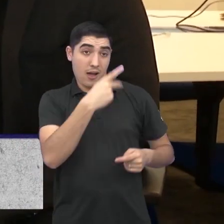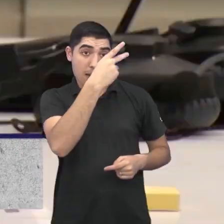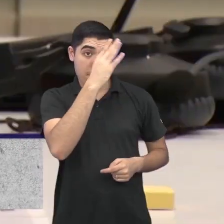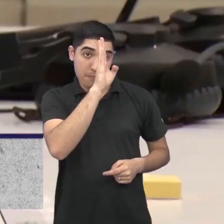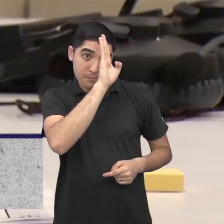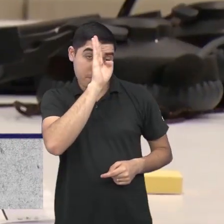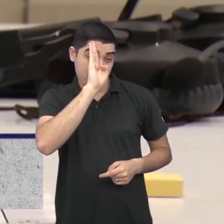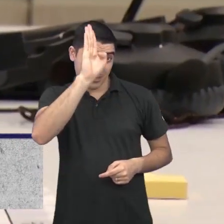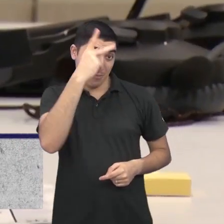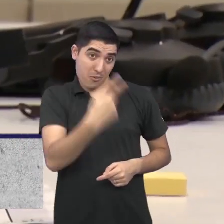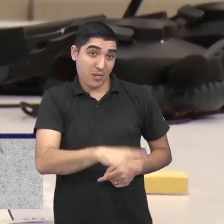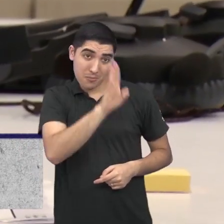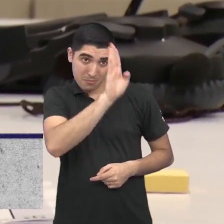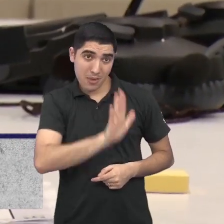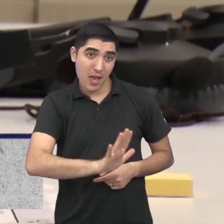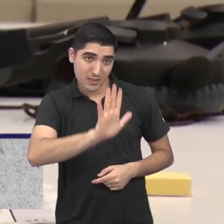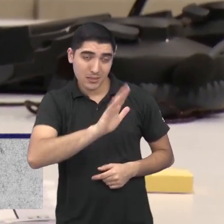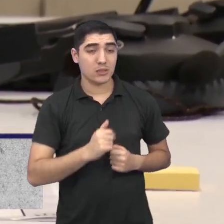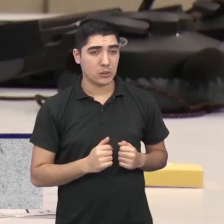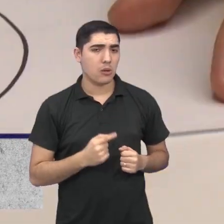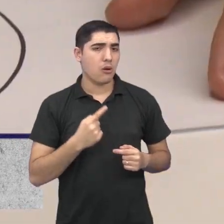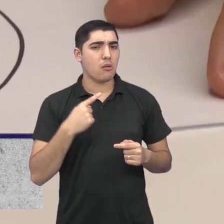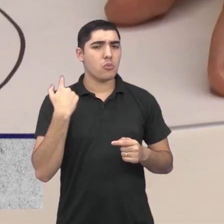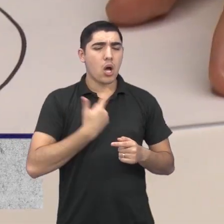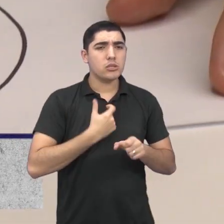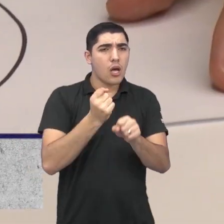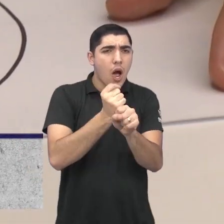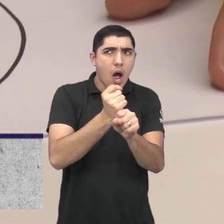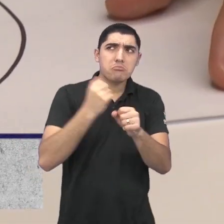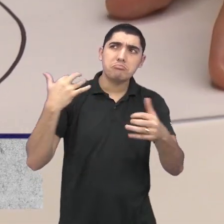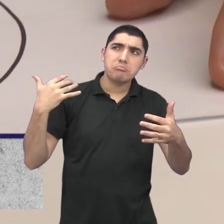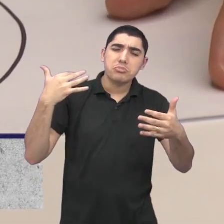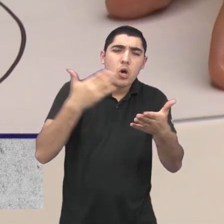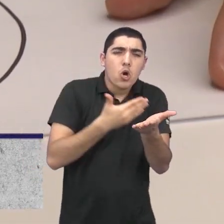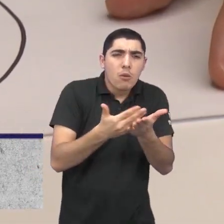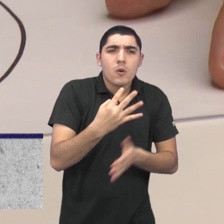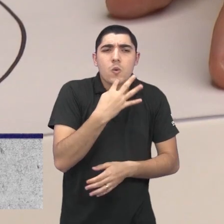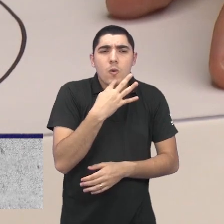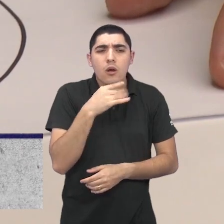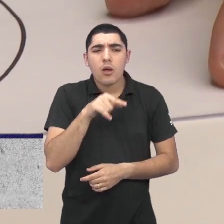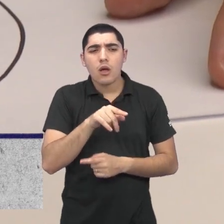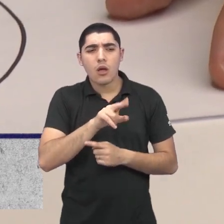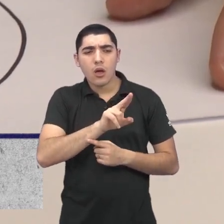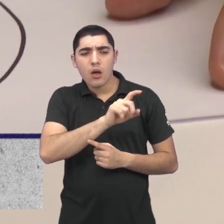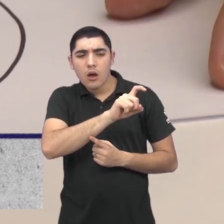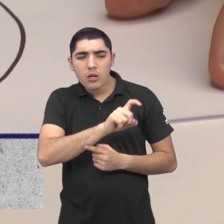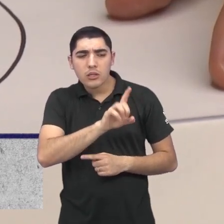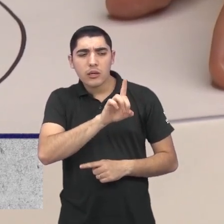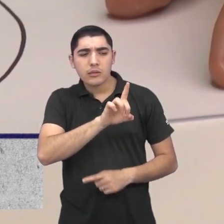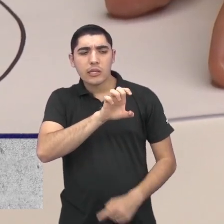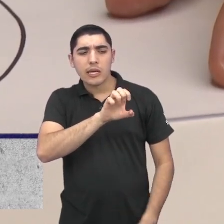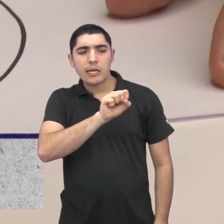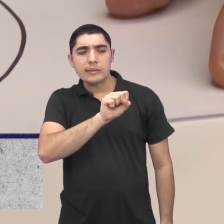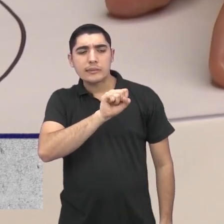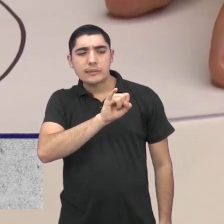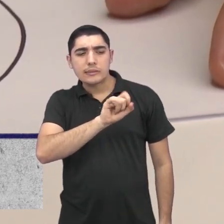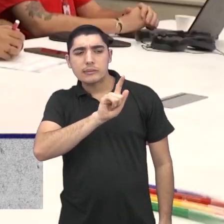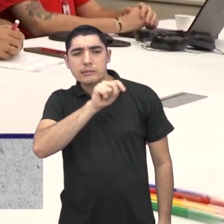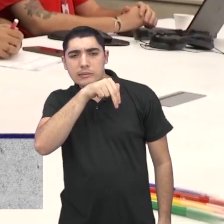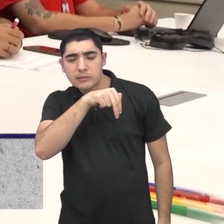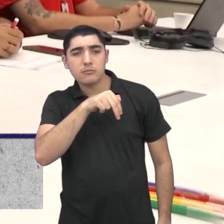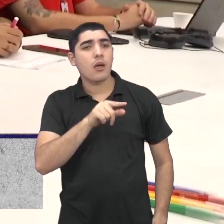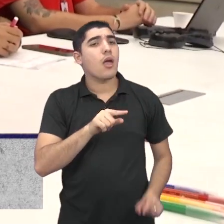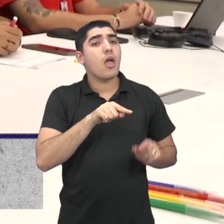brasileiro. Nos últimos anos a gente começou a ouvir falar a respeito de UX Design. O profissional de experiência do usuário, ele é o responsável